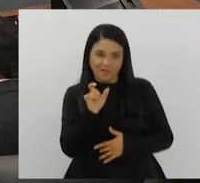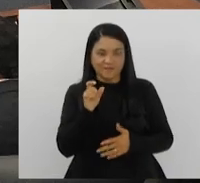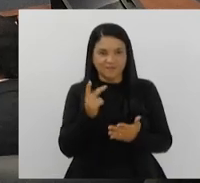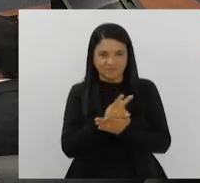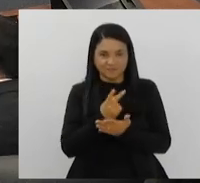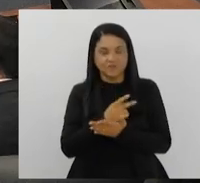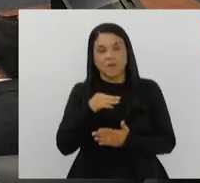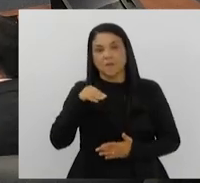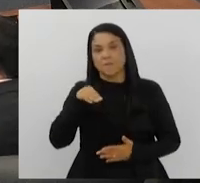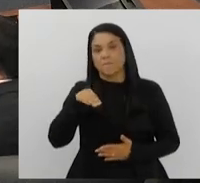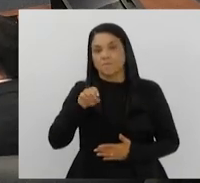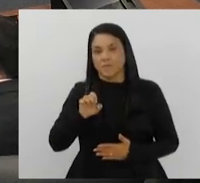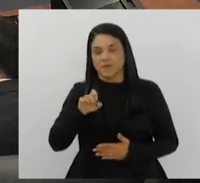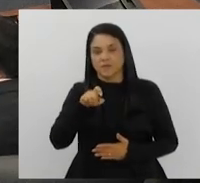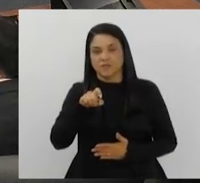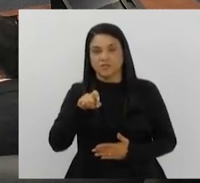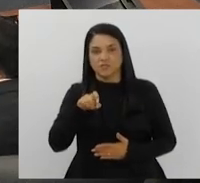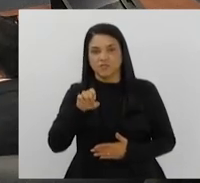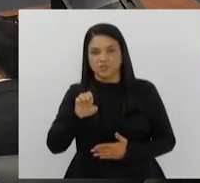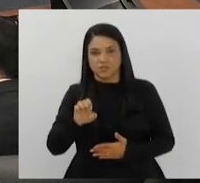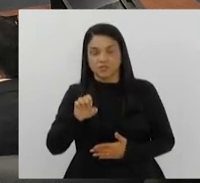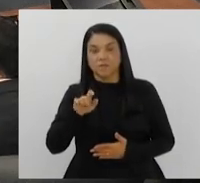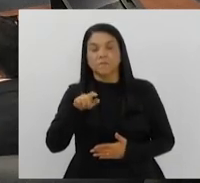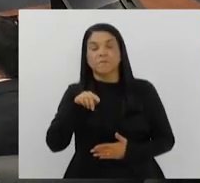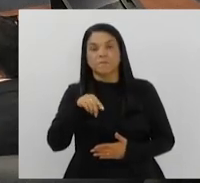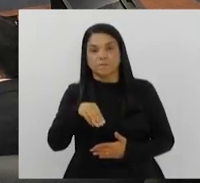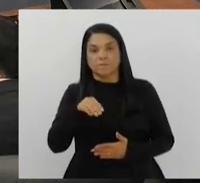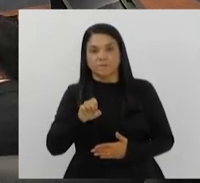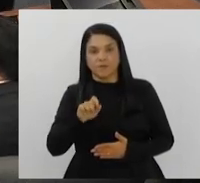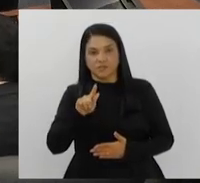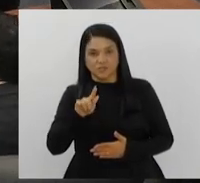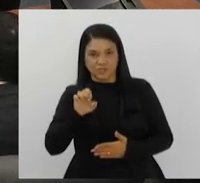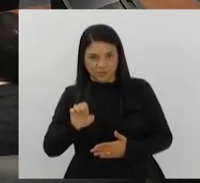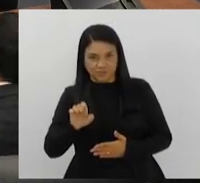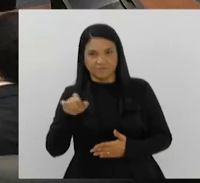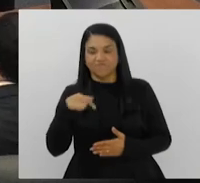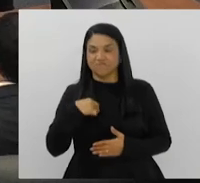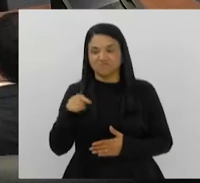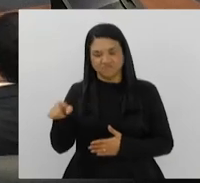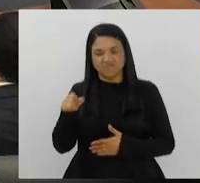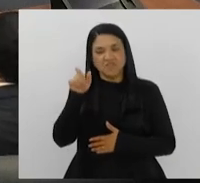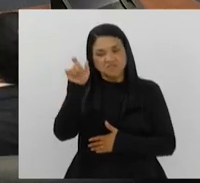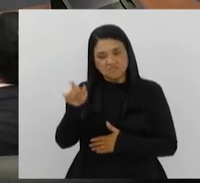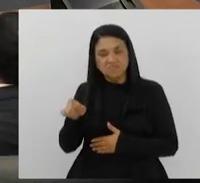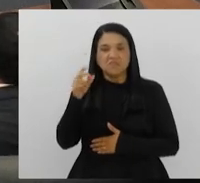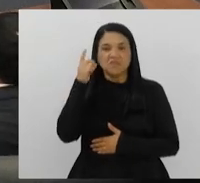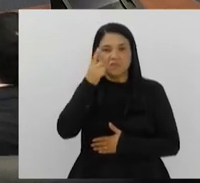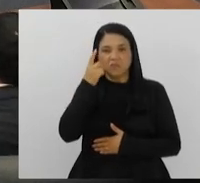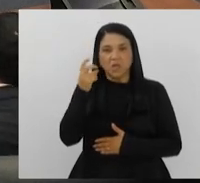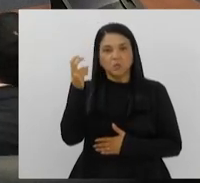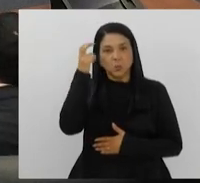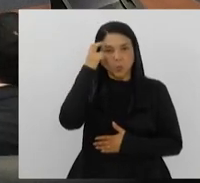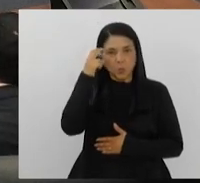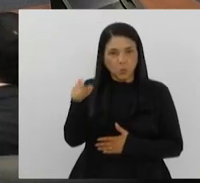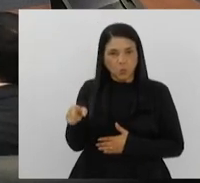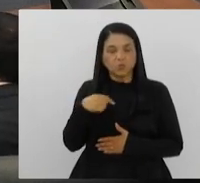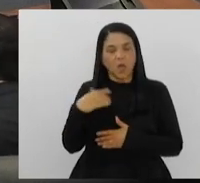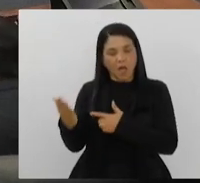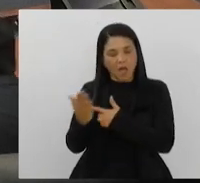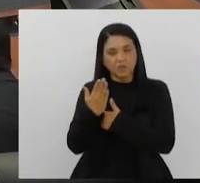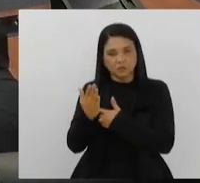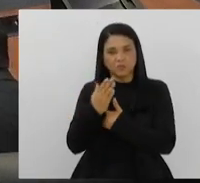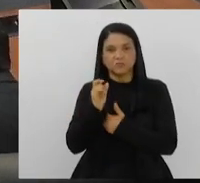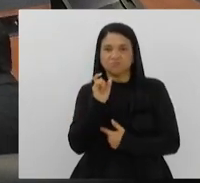Megé. Parecer favorável. Isso que é bom lidar com um deputado culto. Isso é muito importante, que ajuda a gente. Ajuda muito na hora.